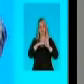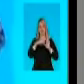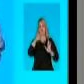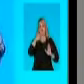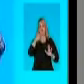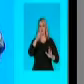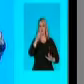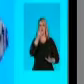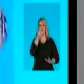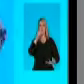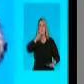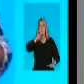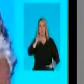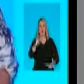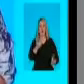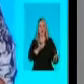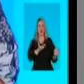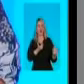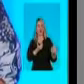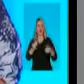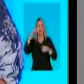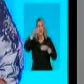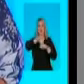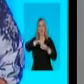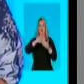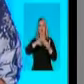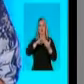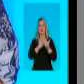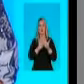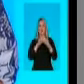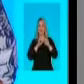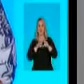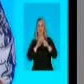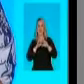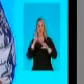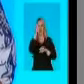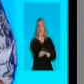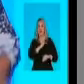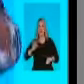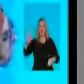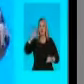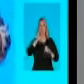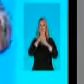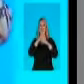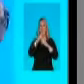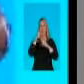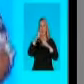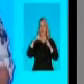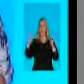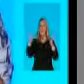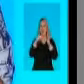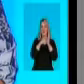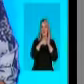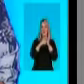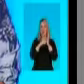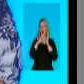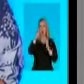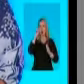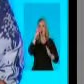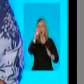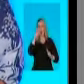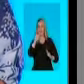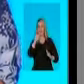786 mil jovens dentro das escolas técnicas, universidades, Ciência Sem Fronteira, cotistas, FIES. Então, é óbvio que